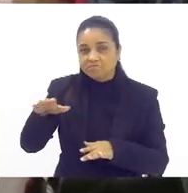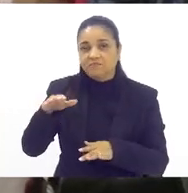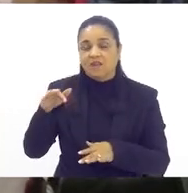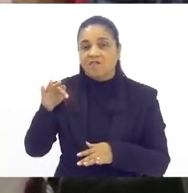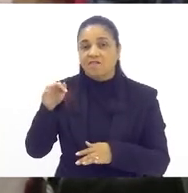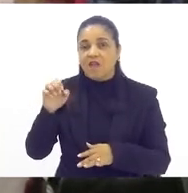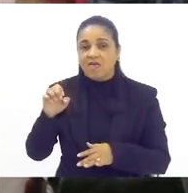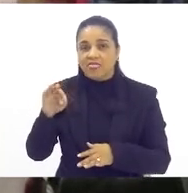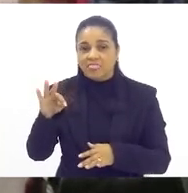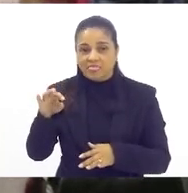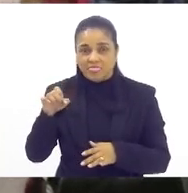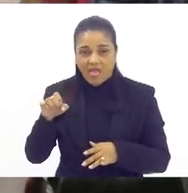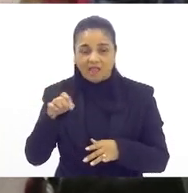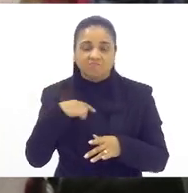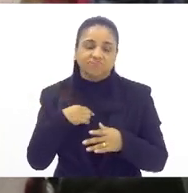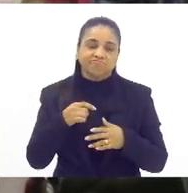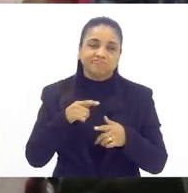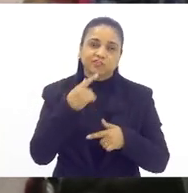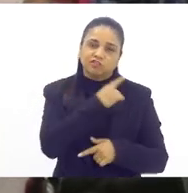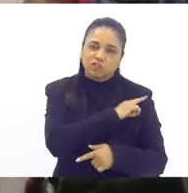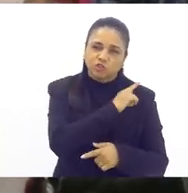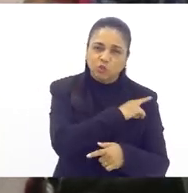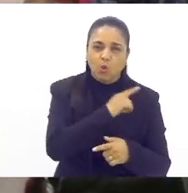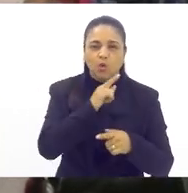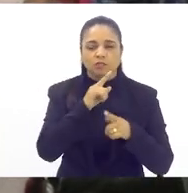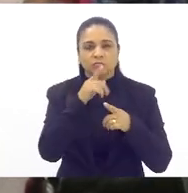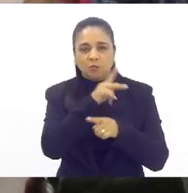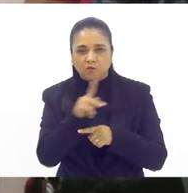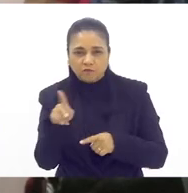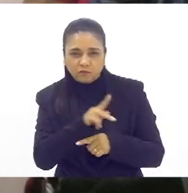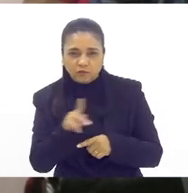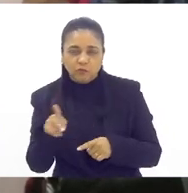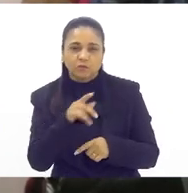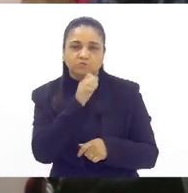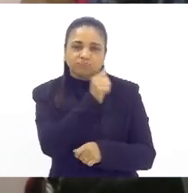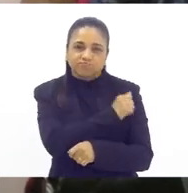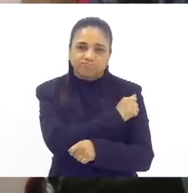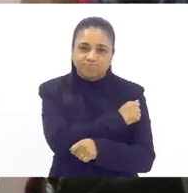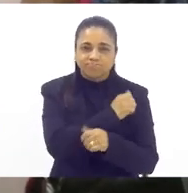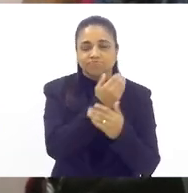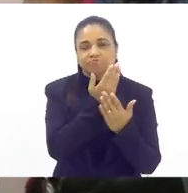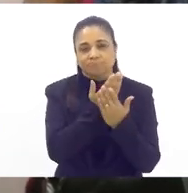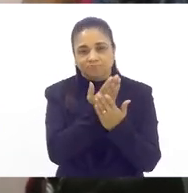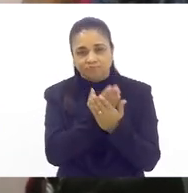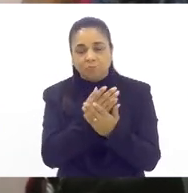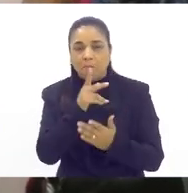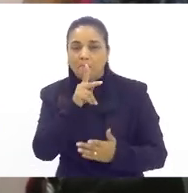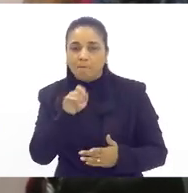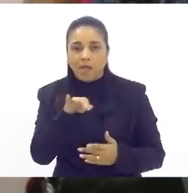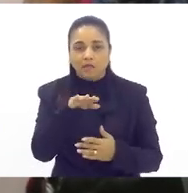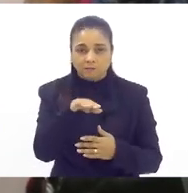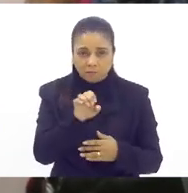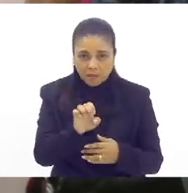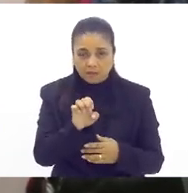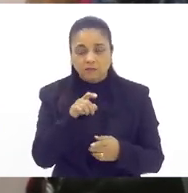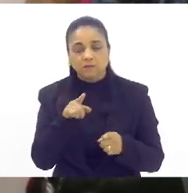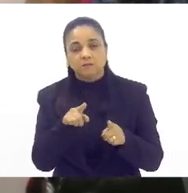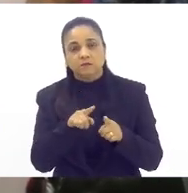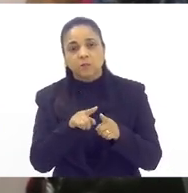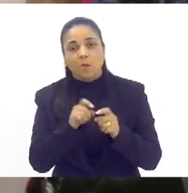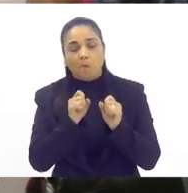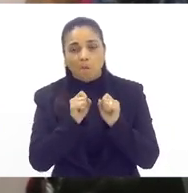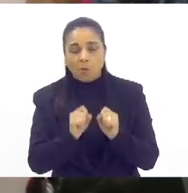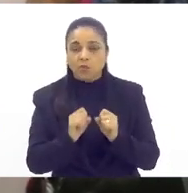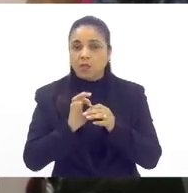dos gestores dos professores os funcionários Os estudantes dos responsáveis e pais de alunos com poder deliberativo